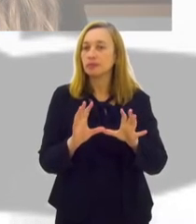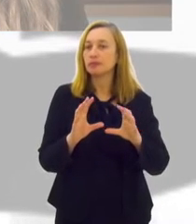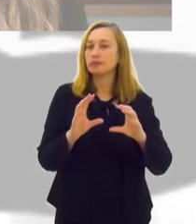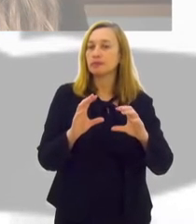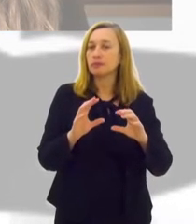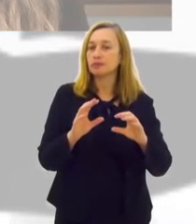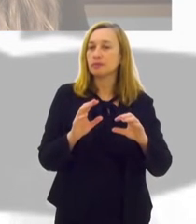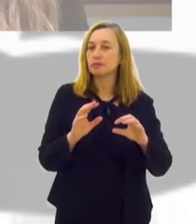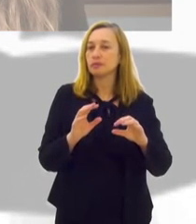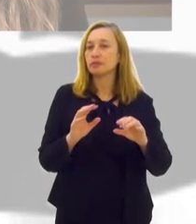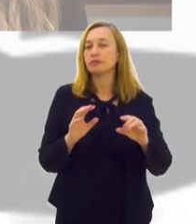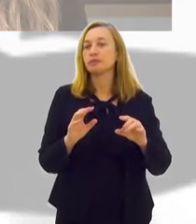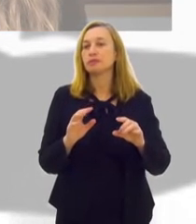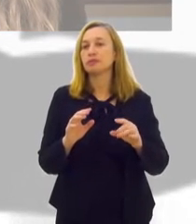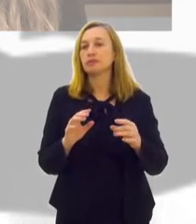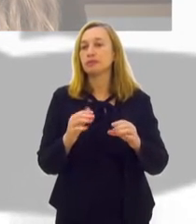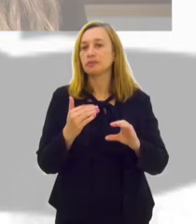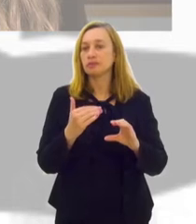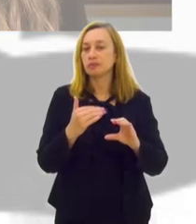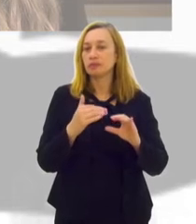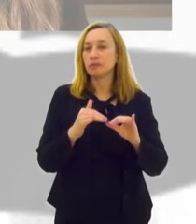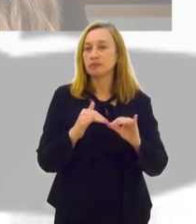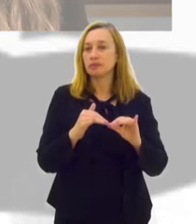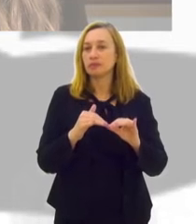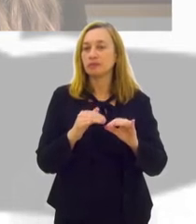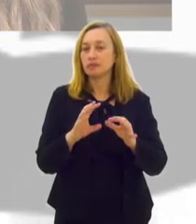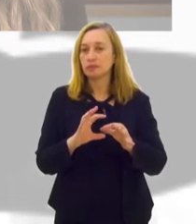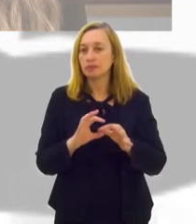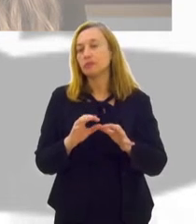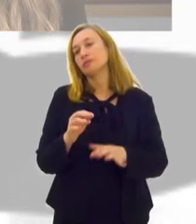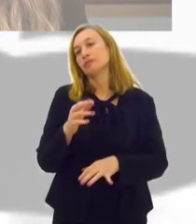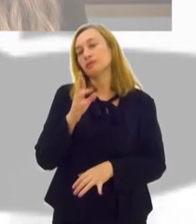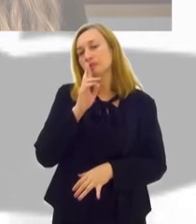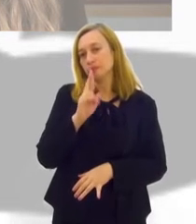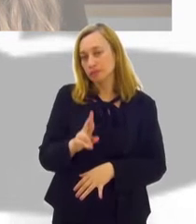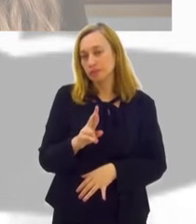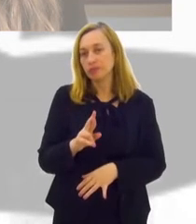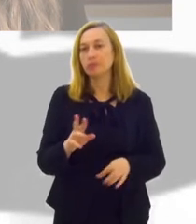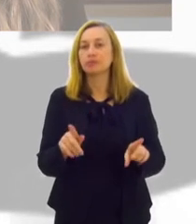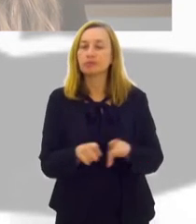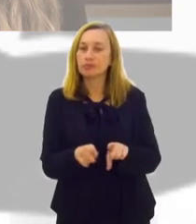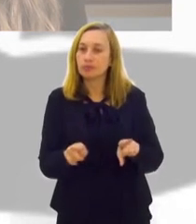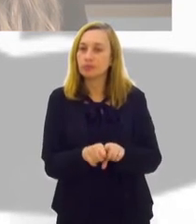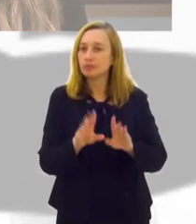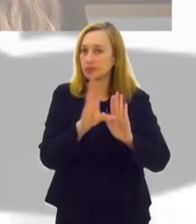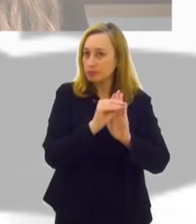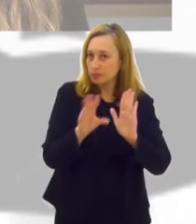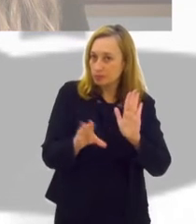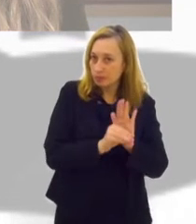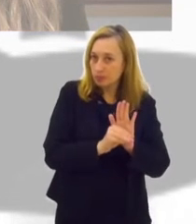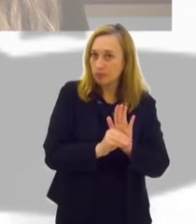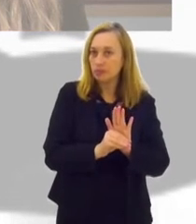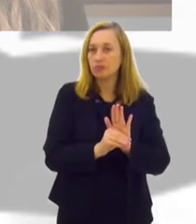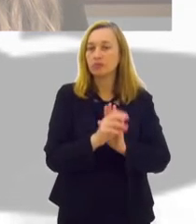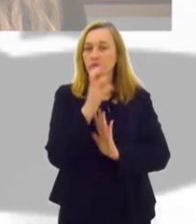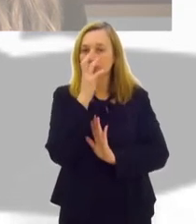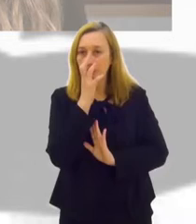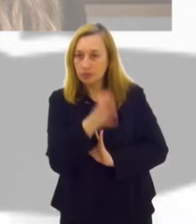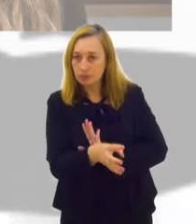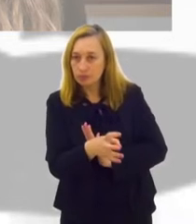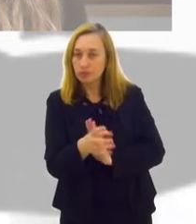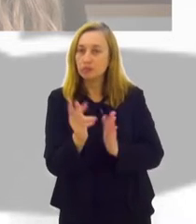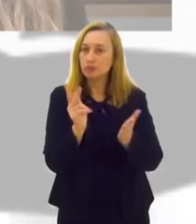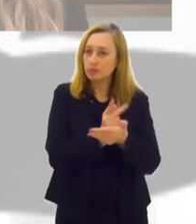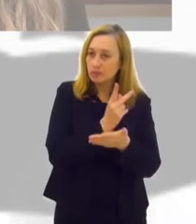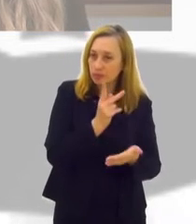disponibilizar esse mecanismo e publicar também o direito de resposta. Além disso, se for um conteúdo